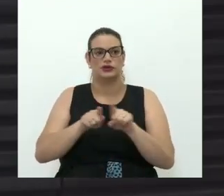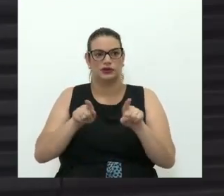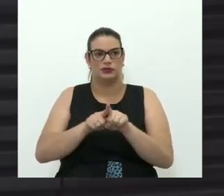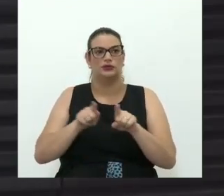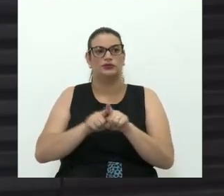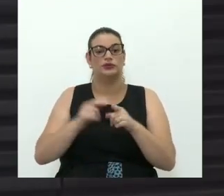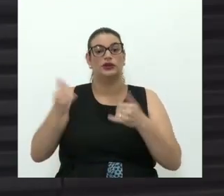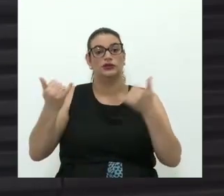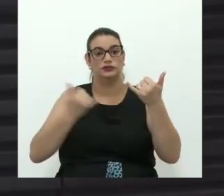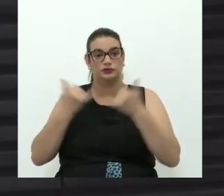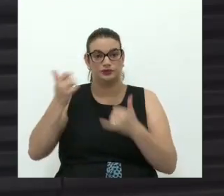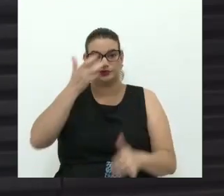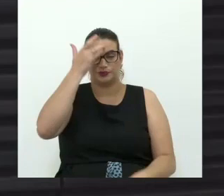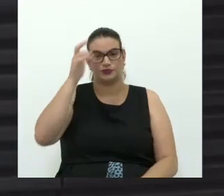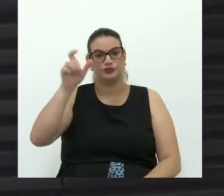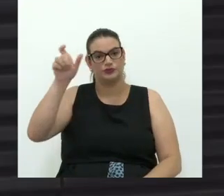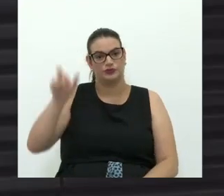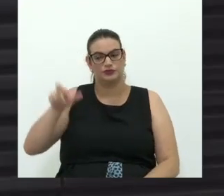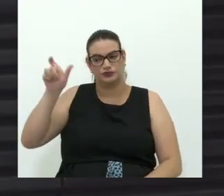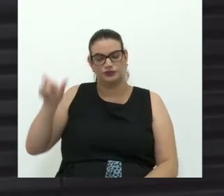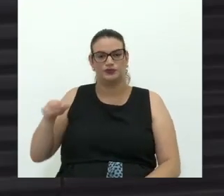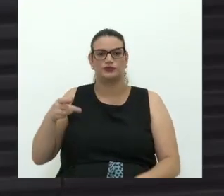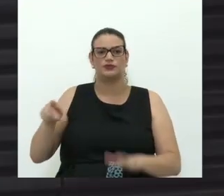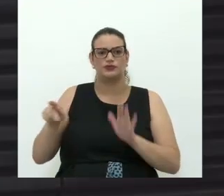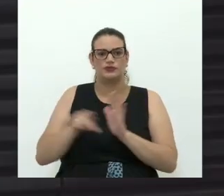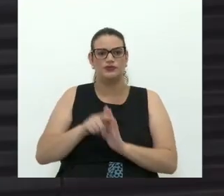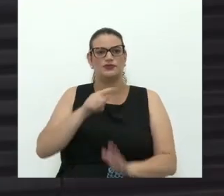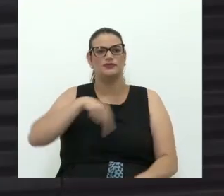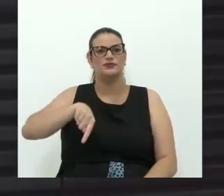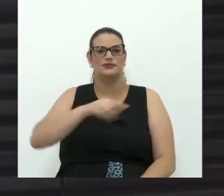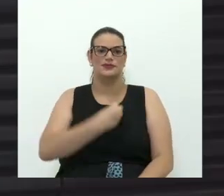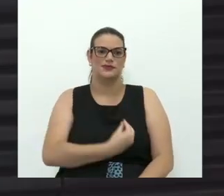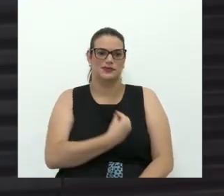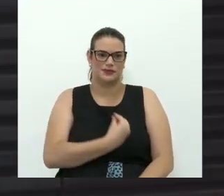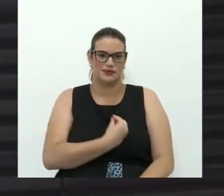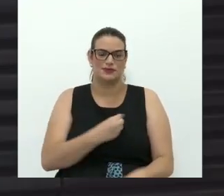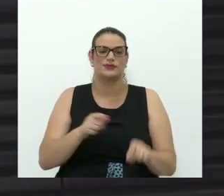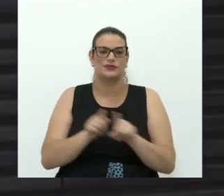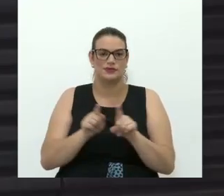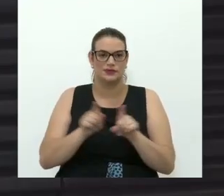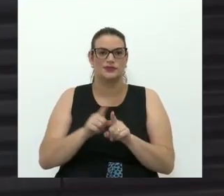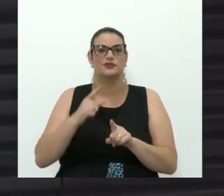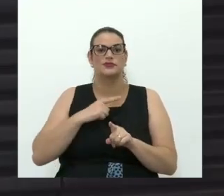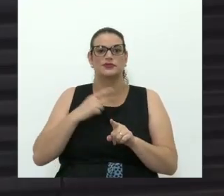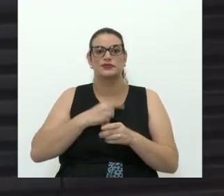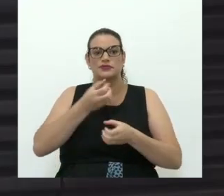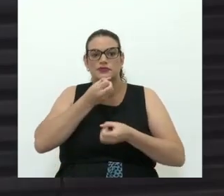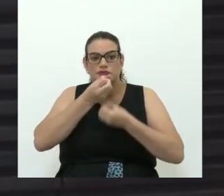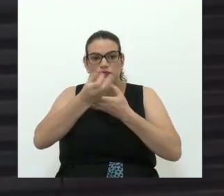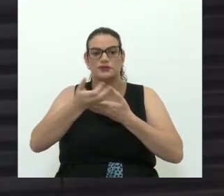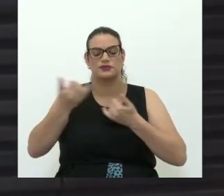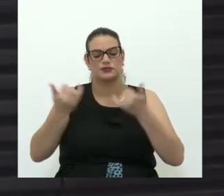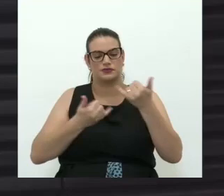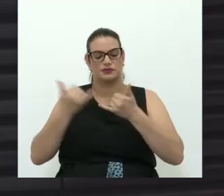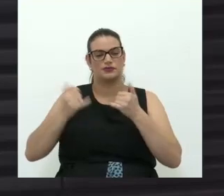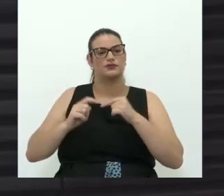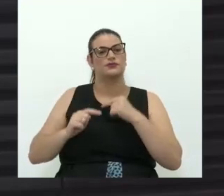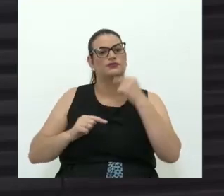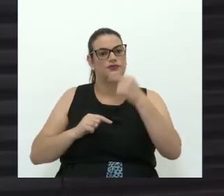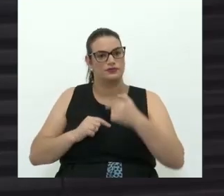pessoa faz parte da nossa vida também passar a boa informação adiante e